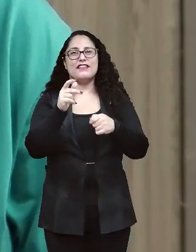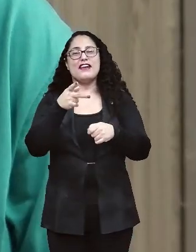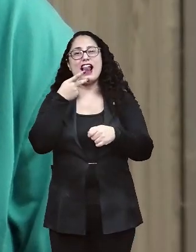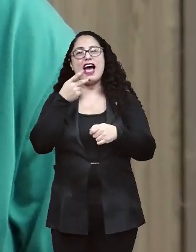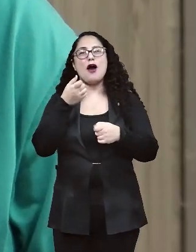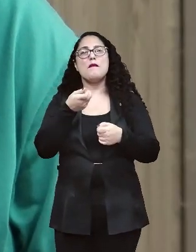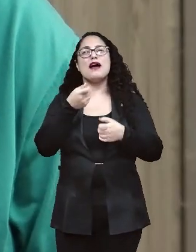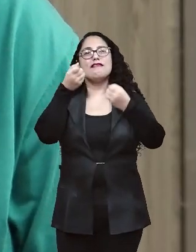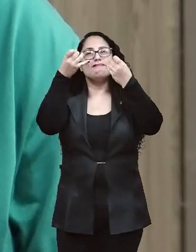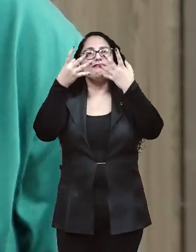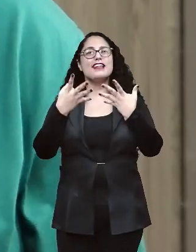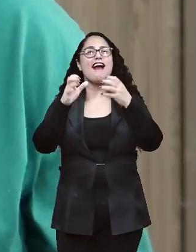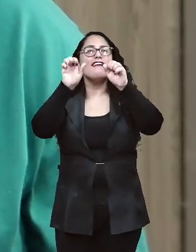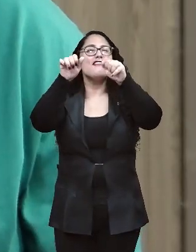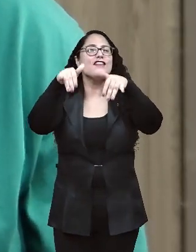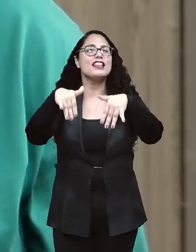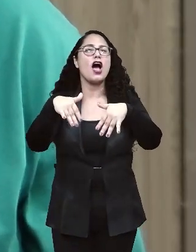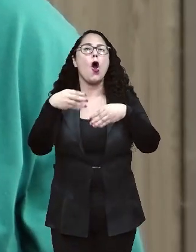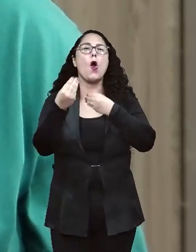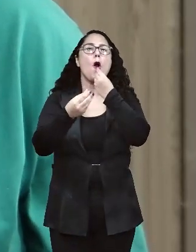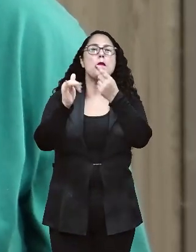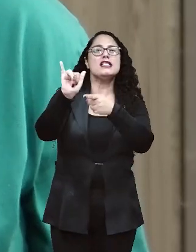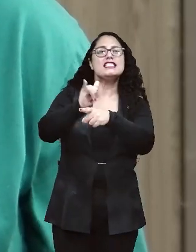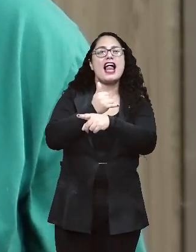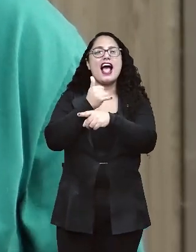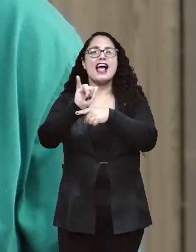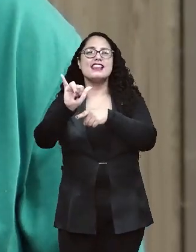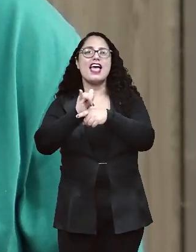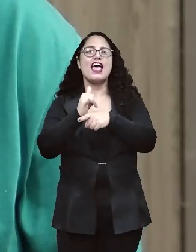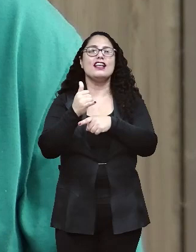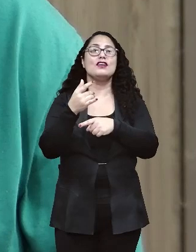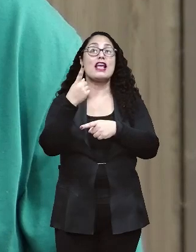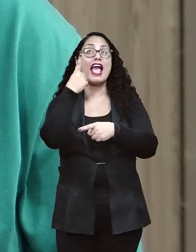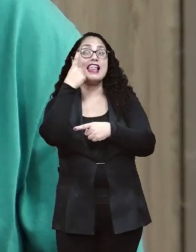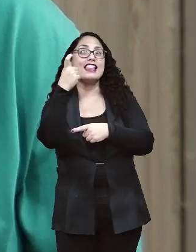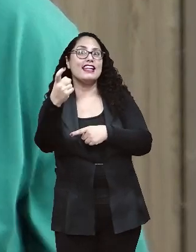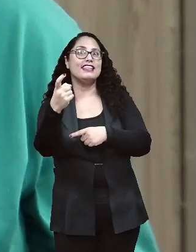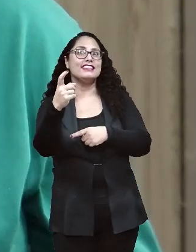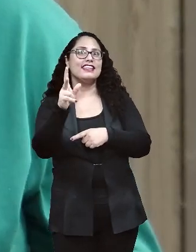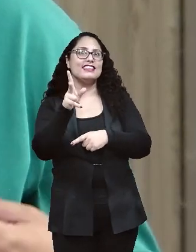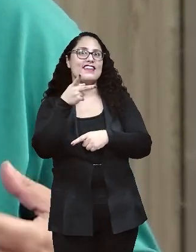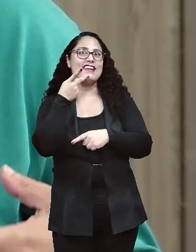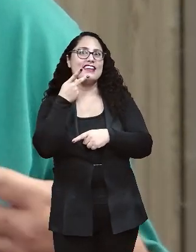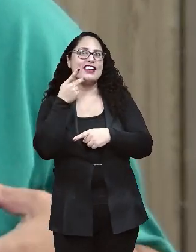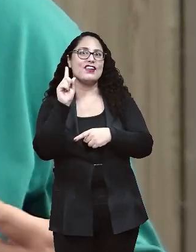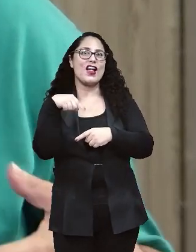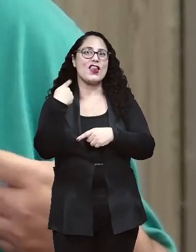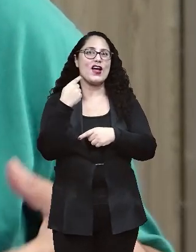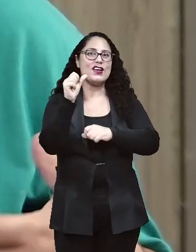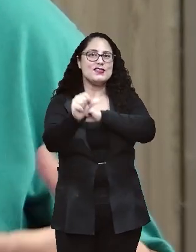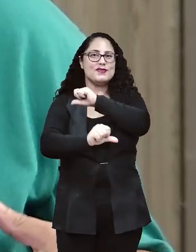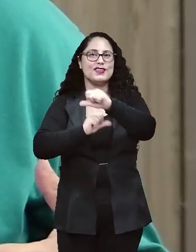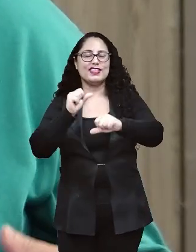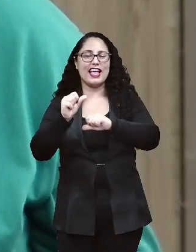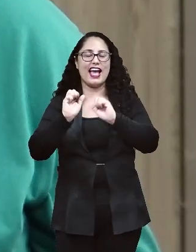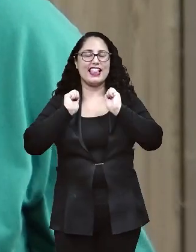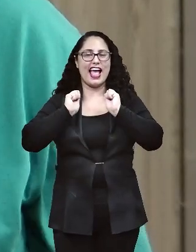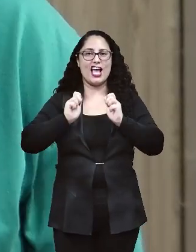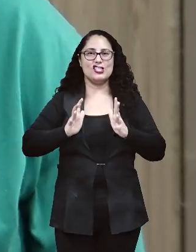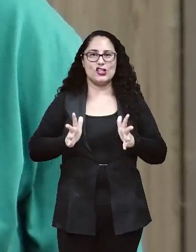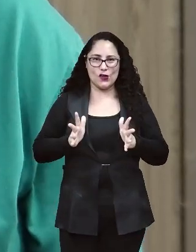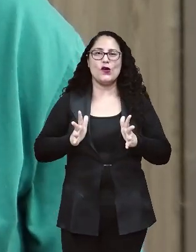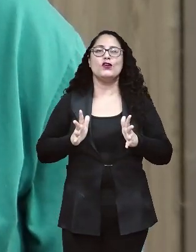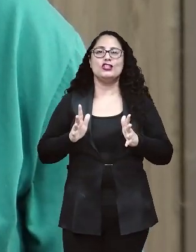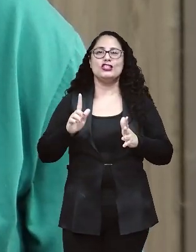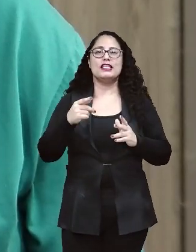fala final assim sobre estratégias ou o que vocês acham interessante de a gente mudar nas nossas atitudes para